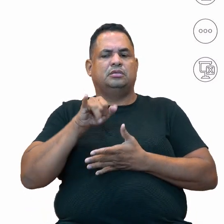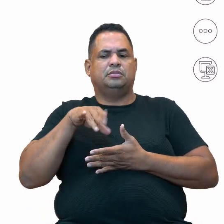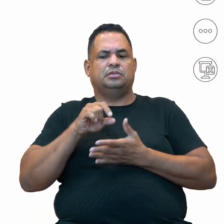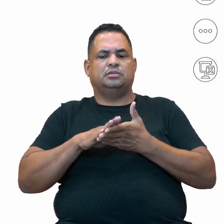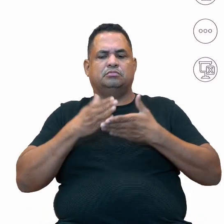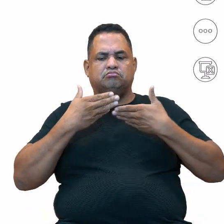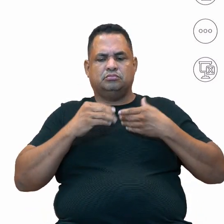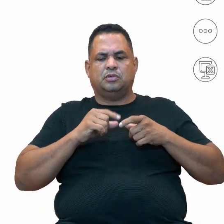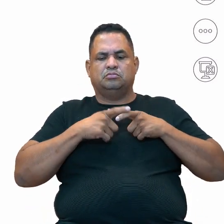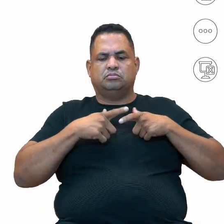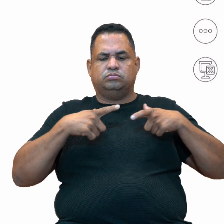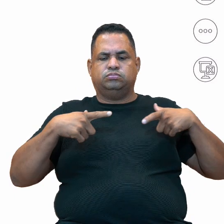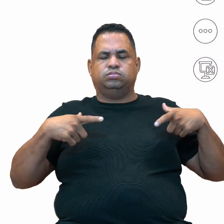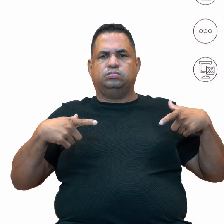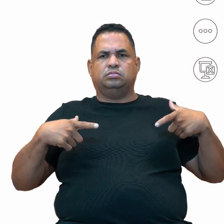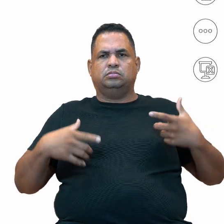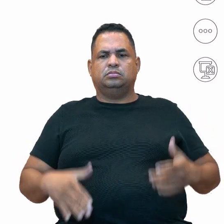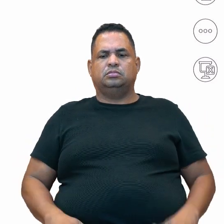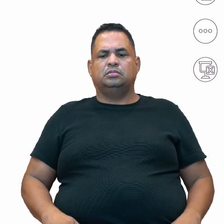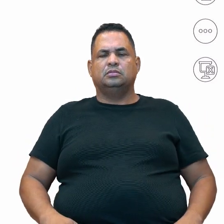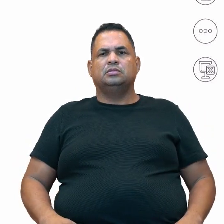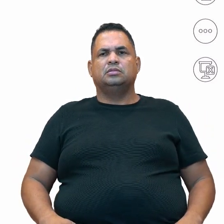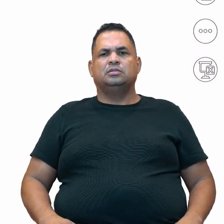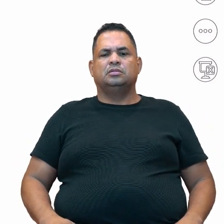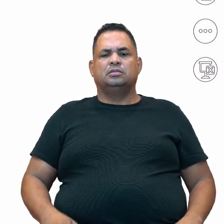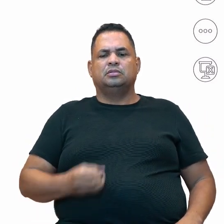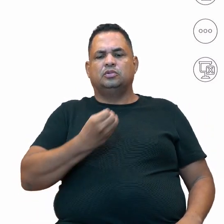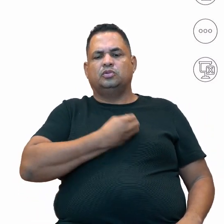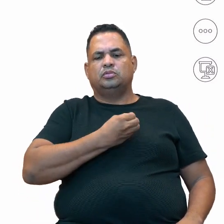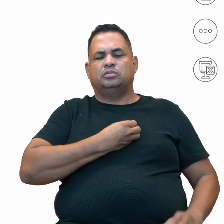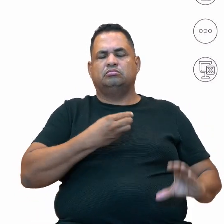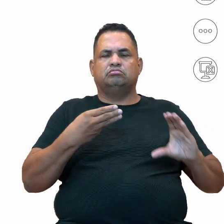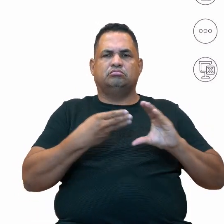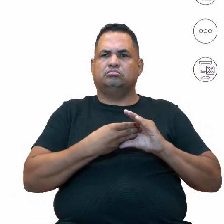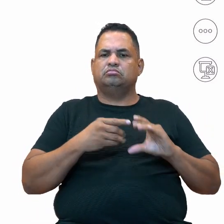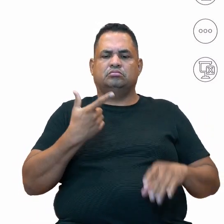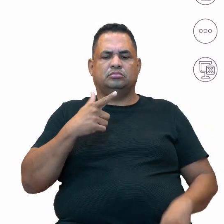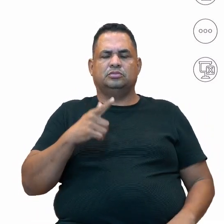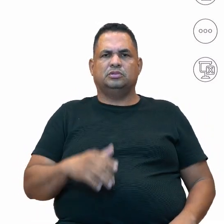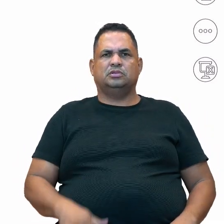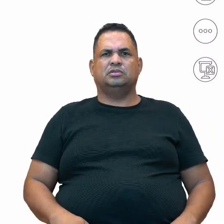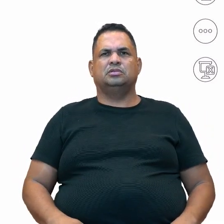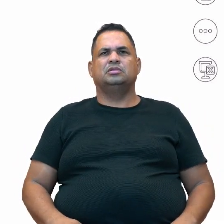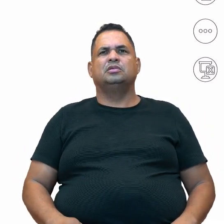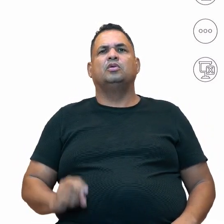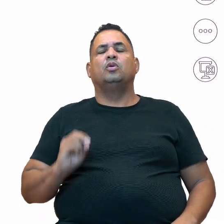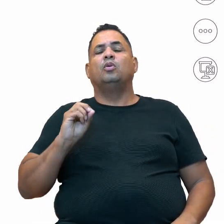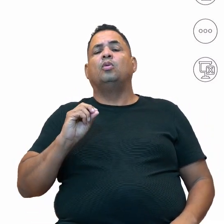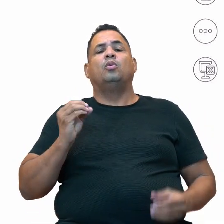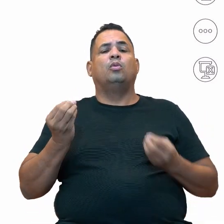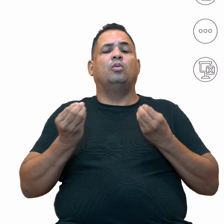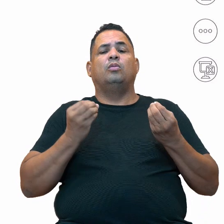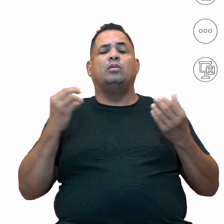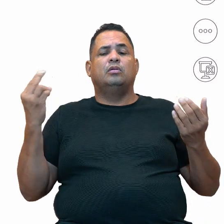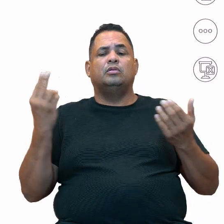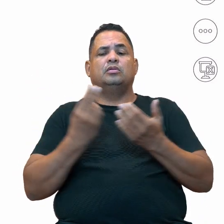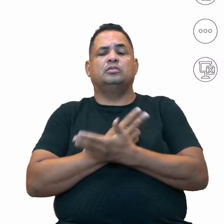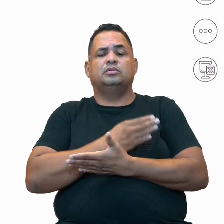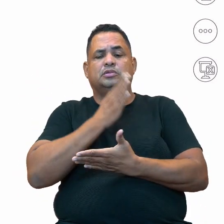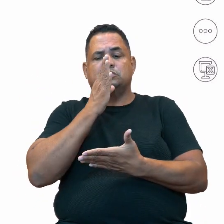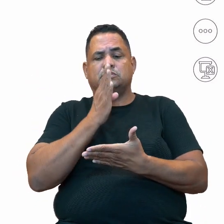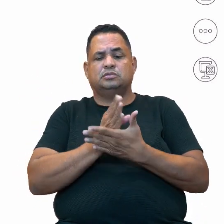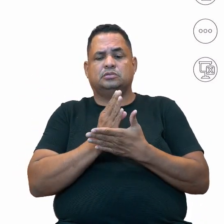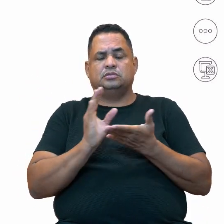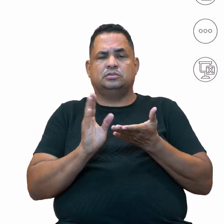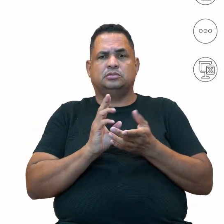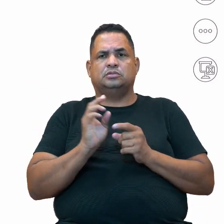multiplicação, aí aumento, né, no número de células, tá bom? Como então que acontece essa bipartição? Como é que acontece esse